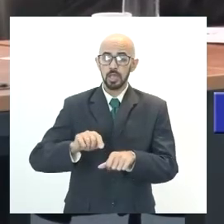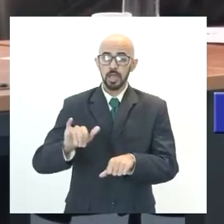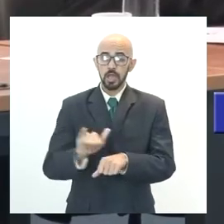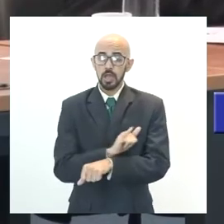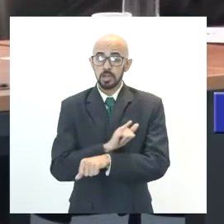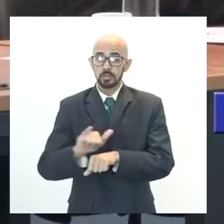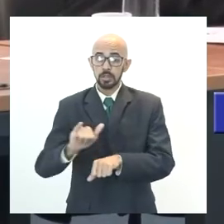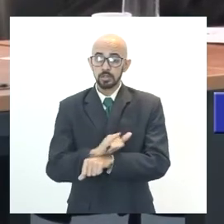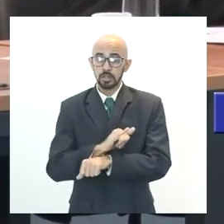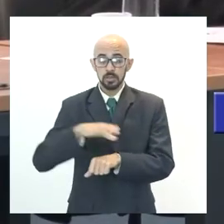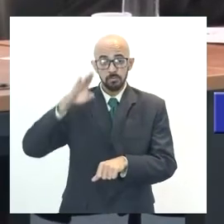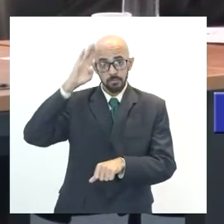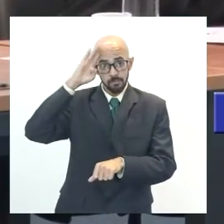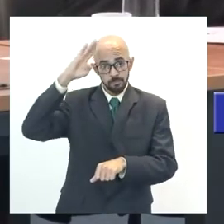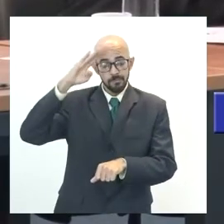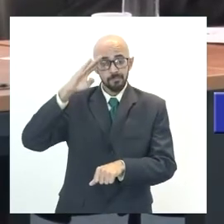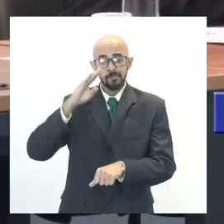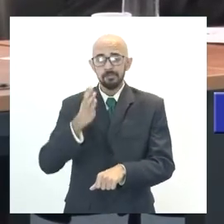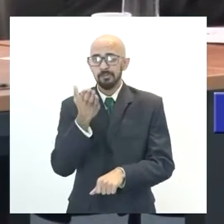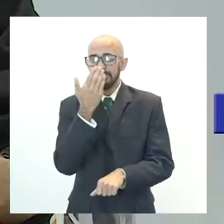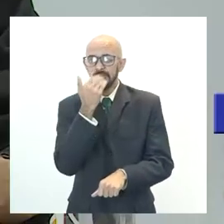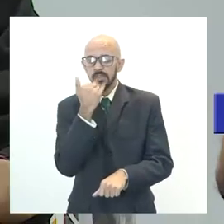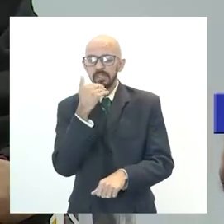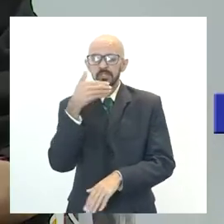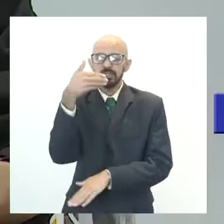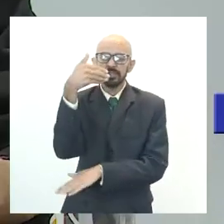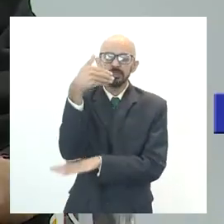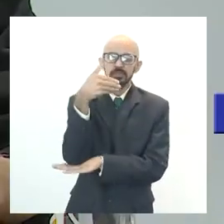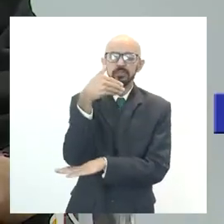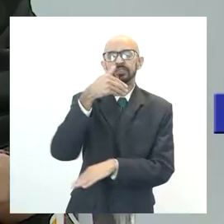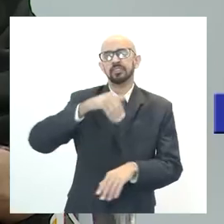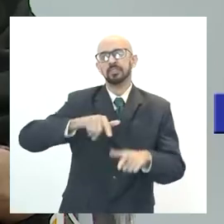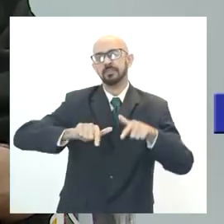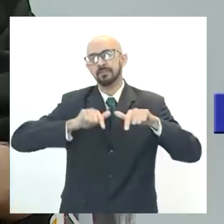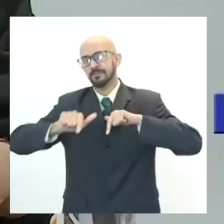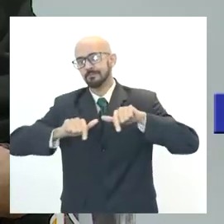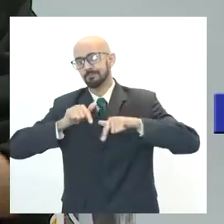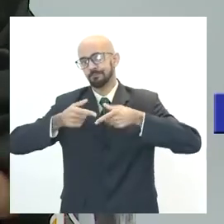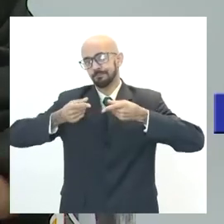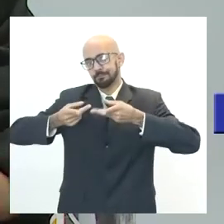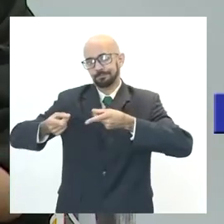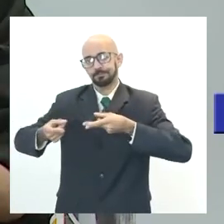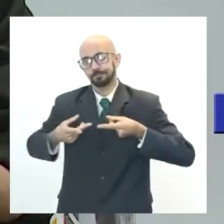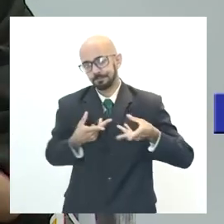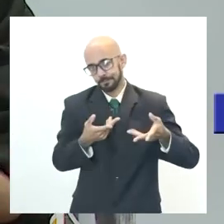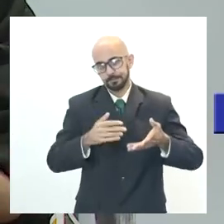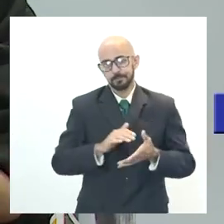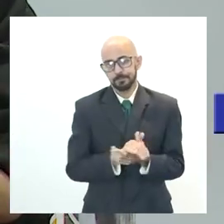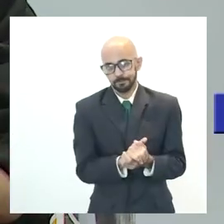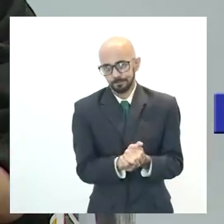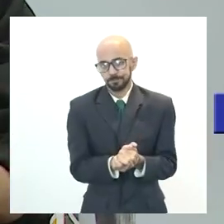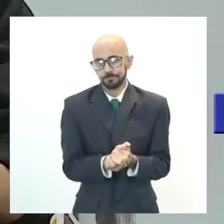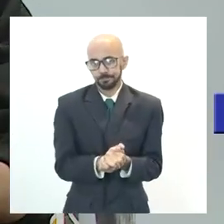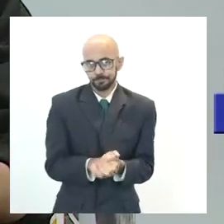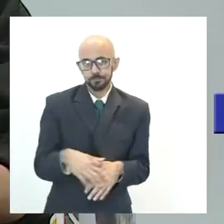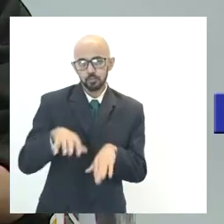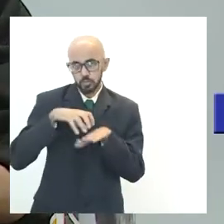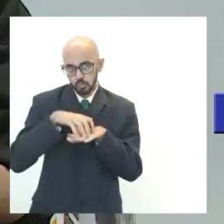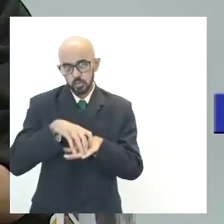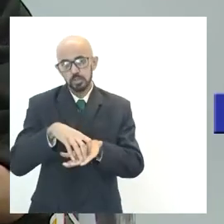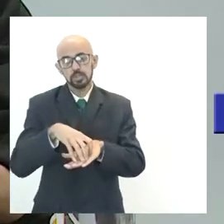movem a economia do rio na gastronomia na hotelaria no serviço no comércio e no turismo